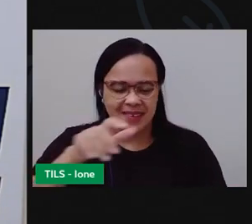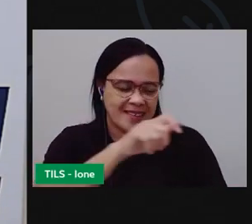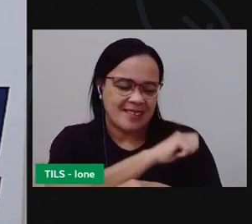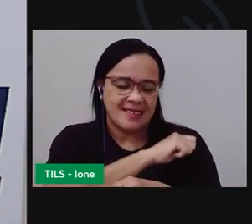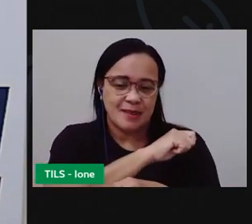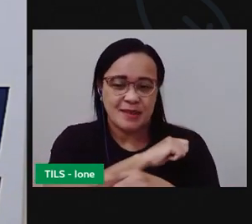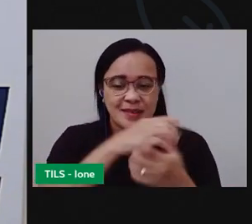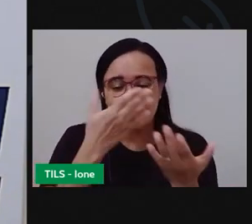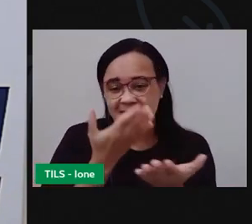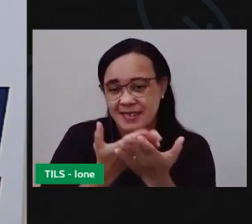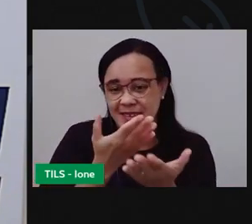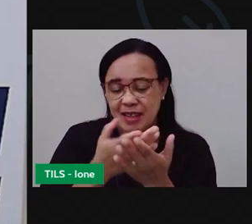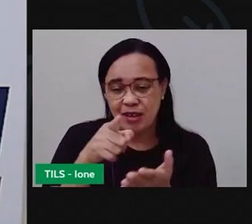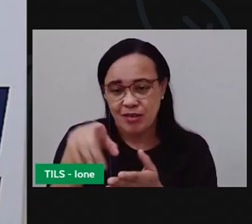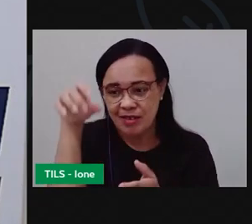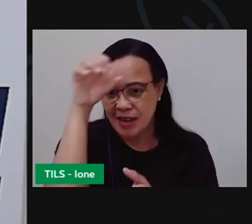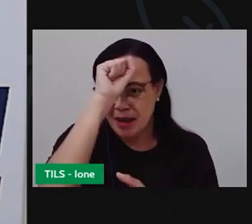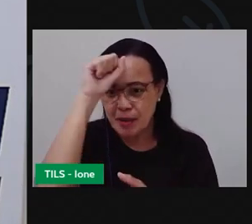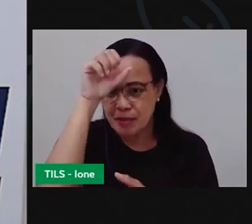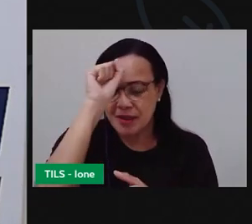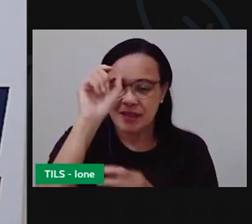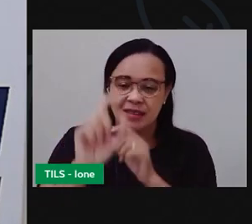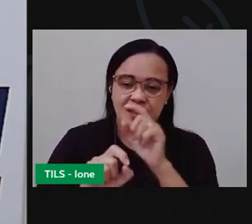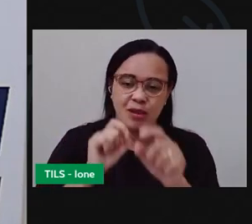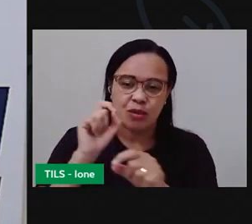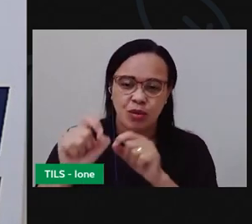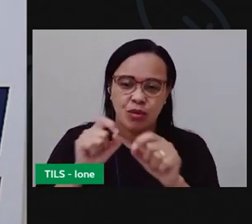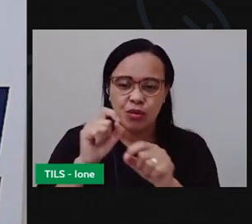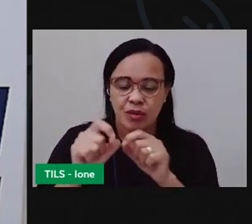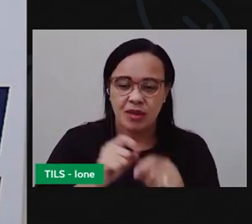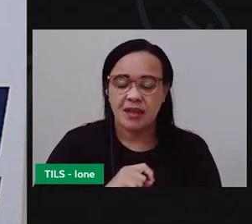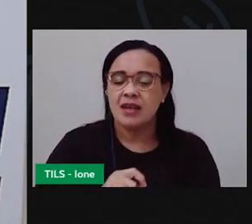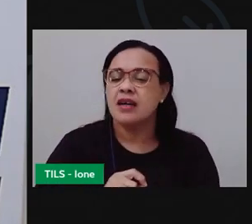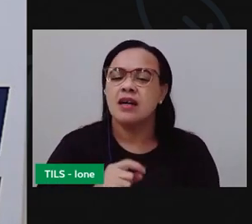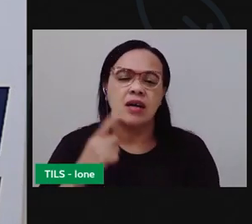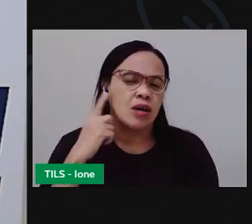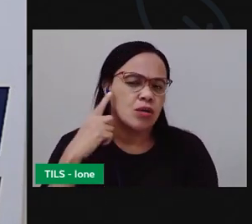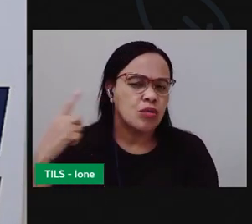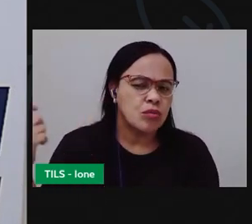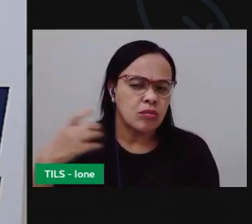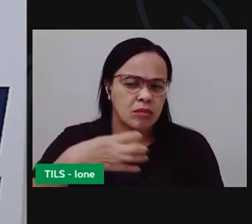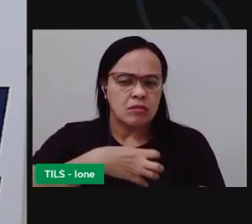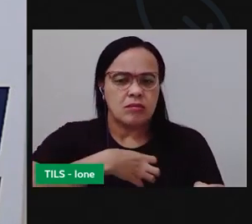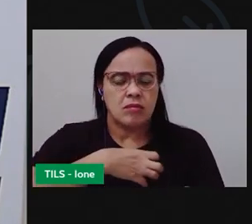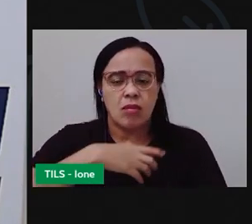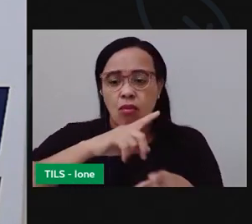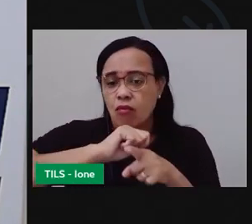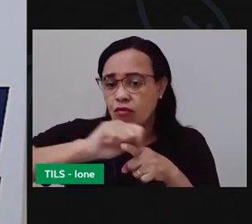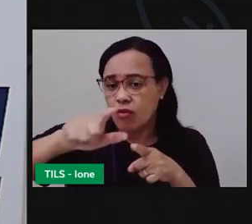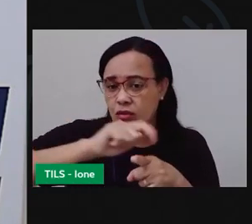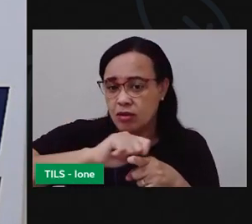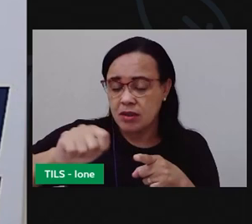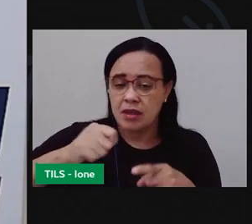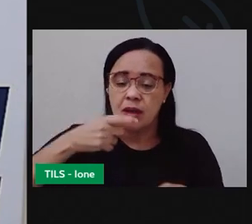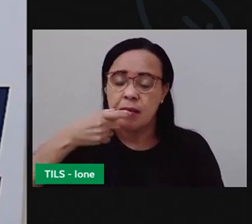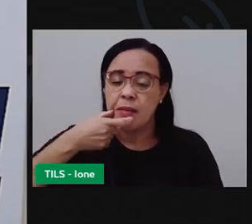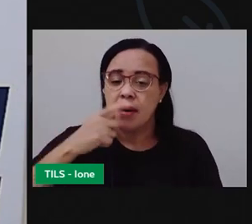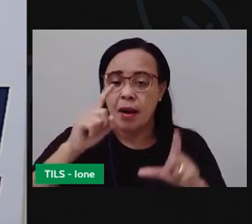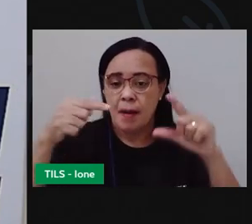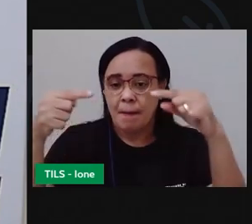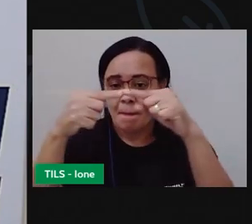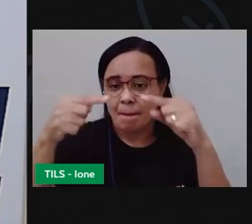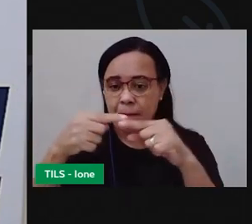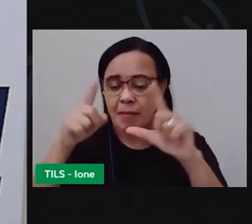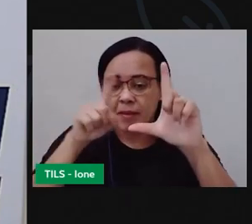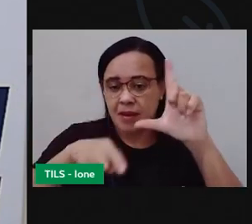ao vocês vão aprender a reconhecer os sons de sonetos representados orgânicas